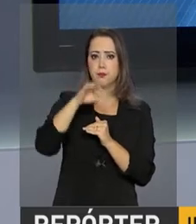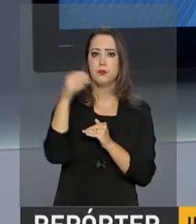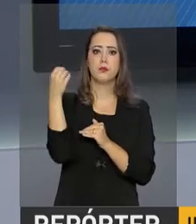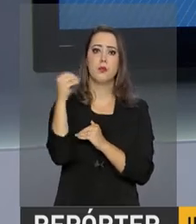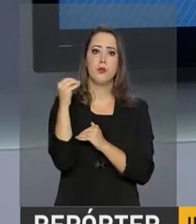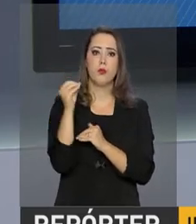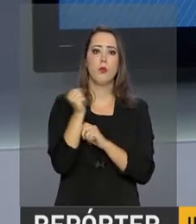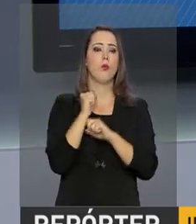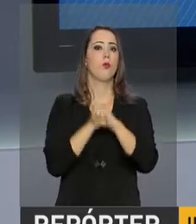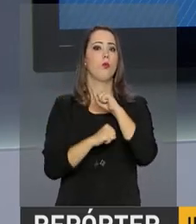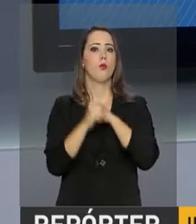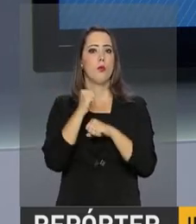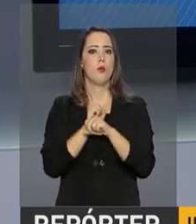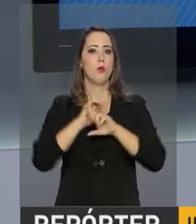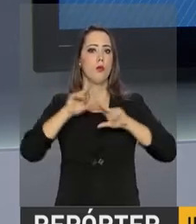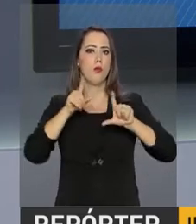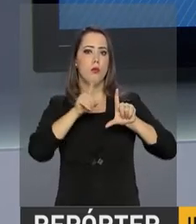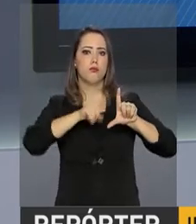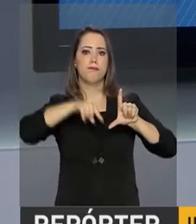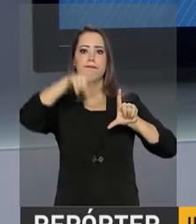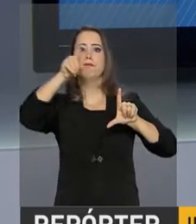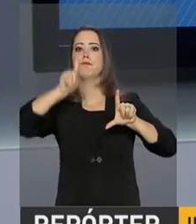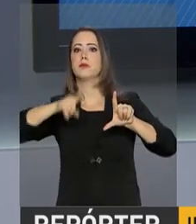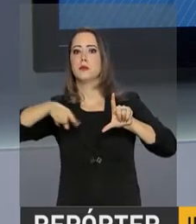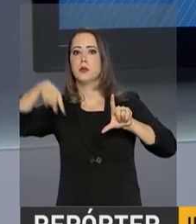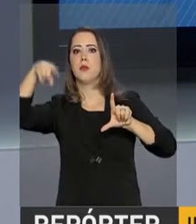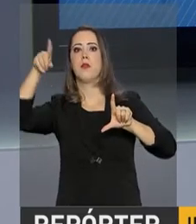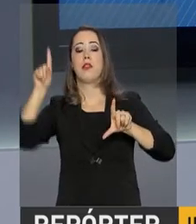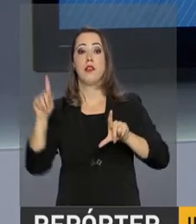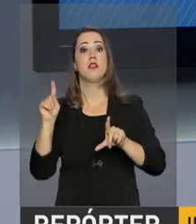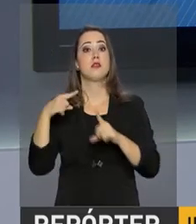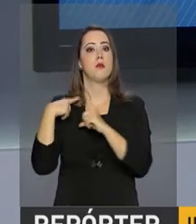em outubro. No ano, a variação é positiva em